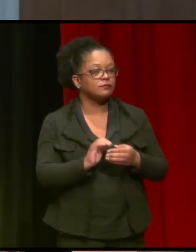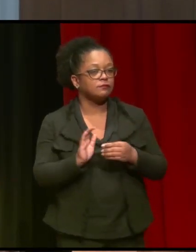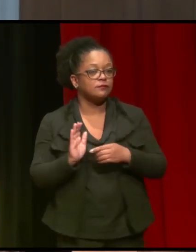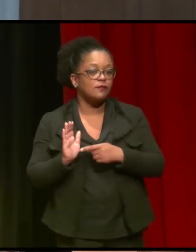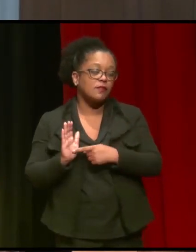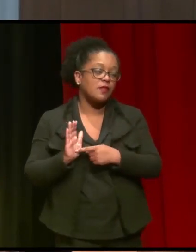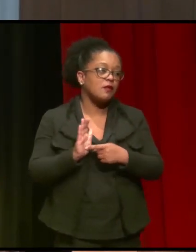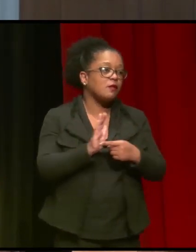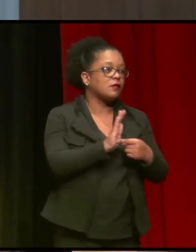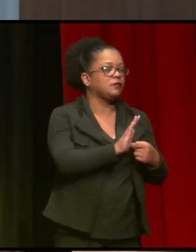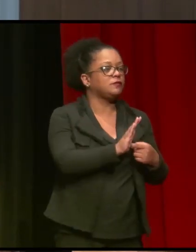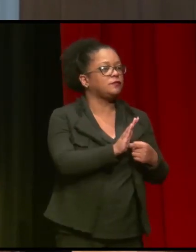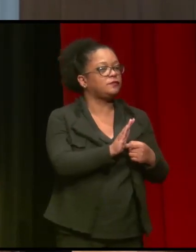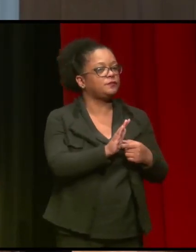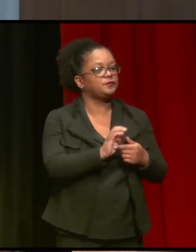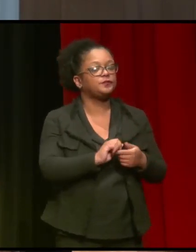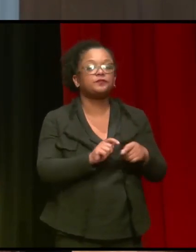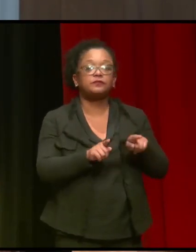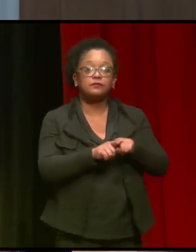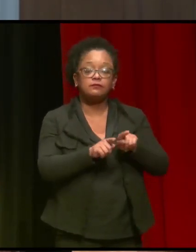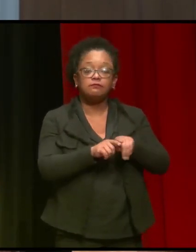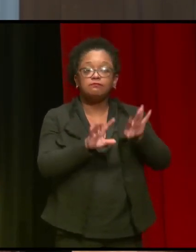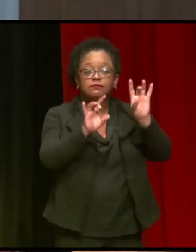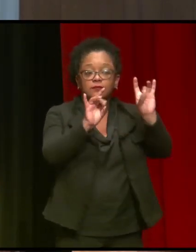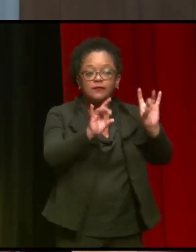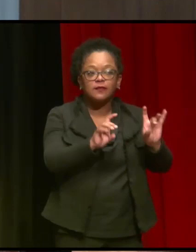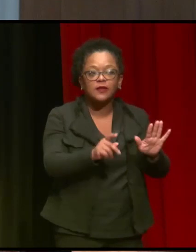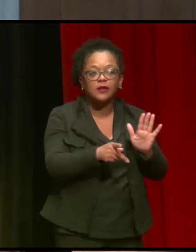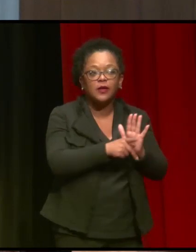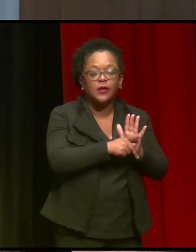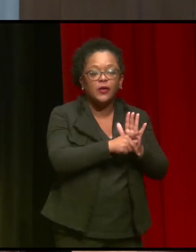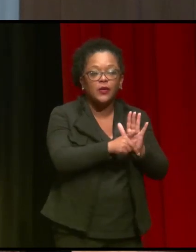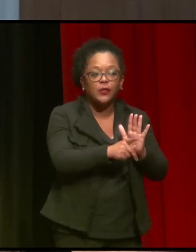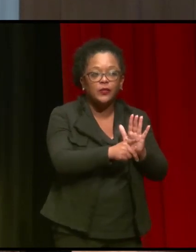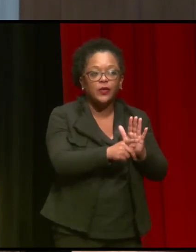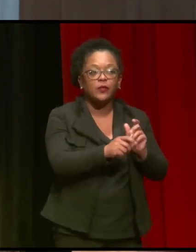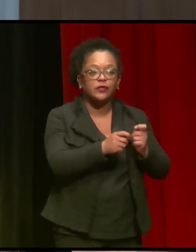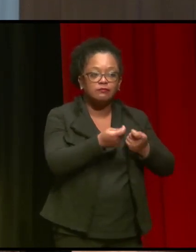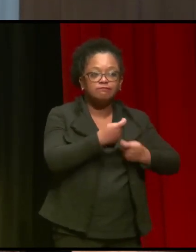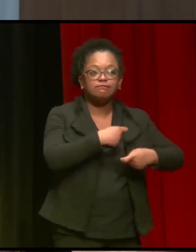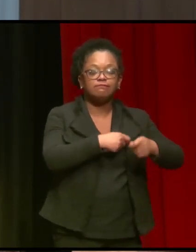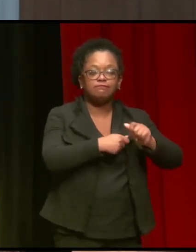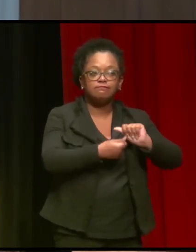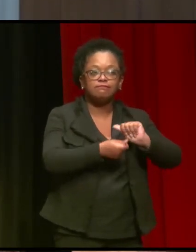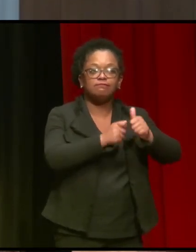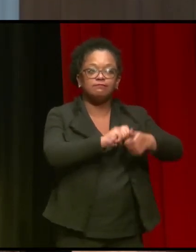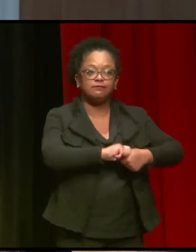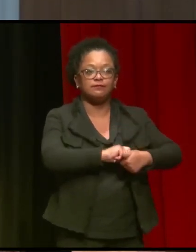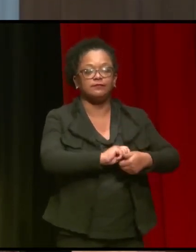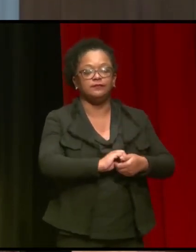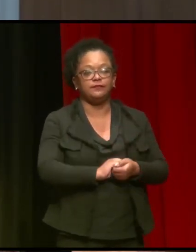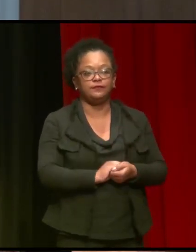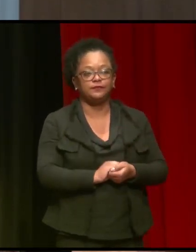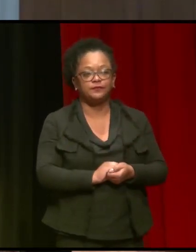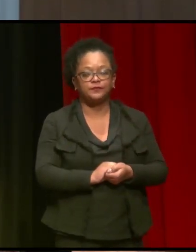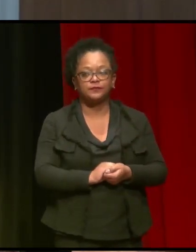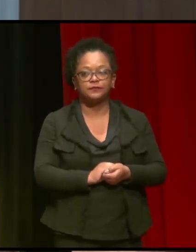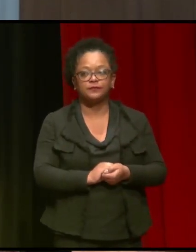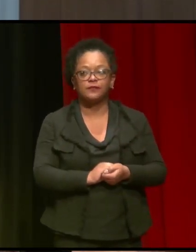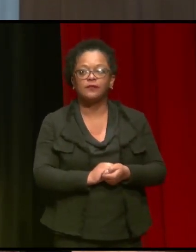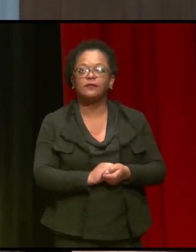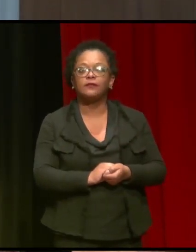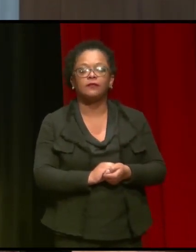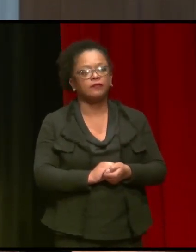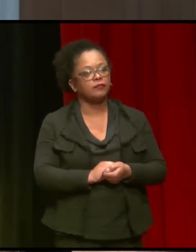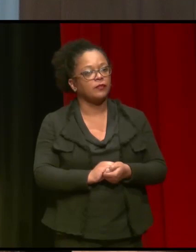que é cadeirante, gente que vai ter um culto especial para isso. Vocês estão entendendo o que eu quero dizer? Você não precisa ter culto todo domingo, mas pelo menos uma vez por